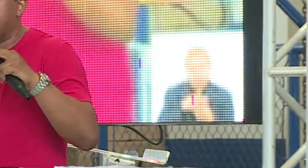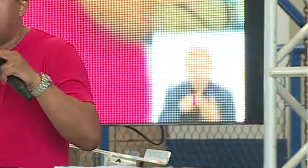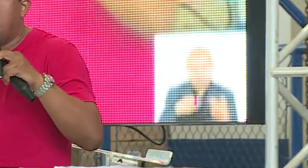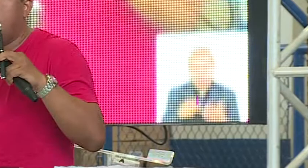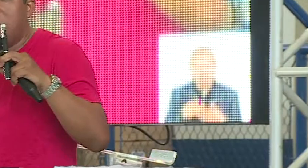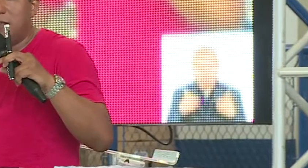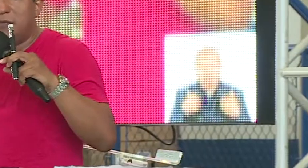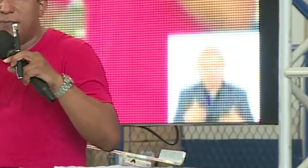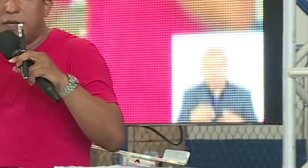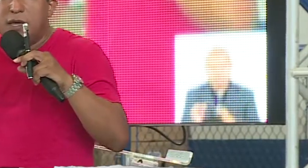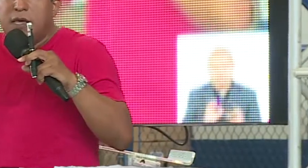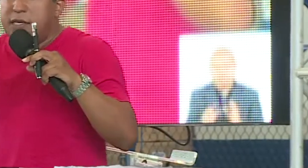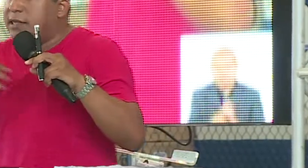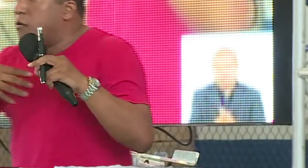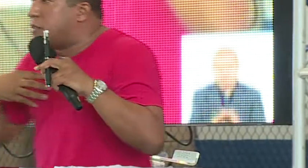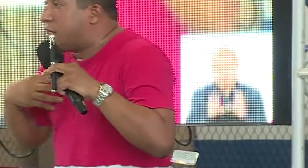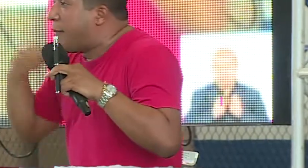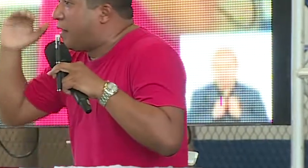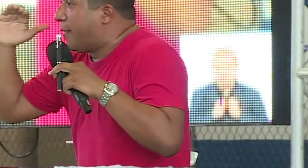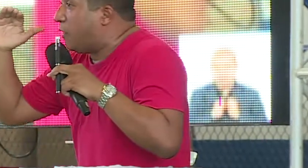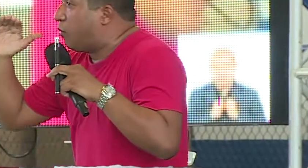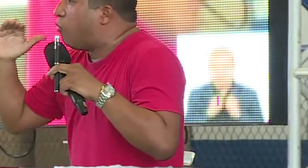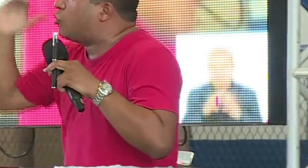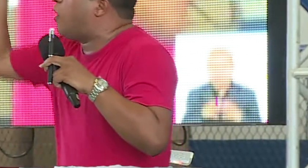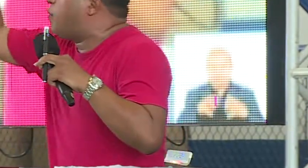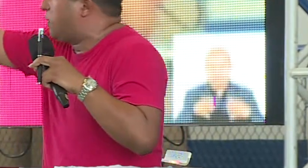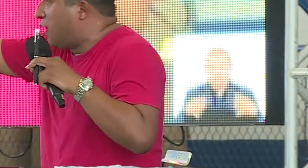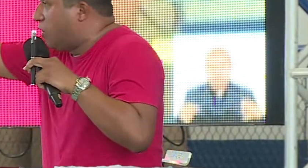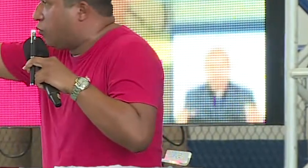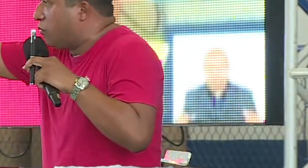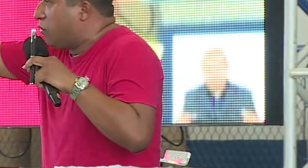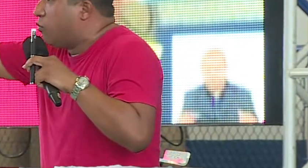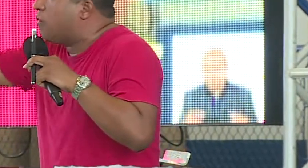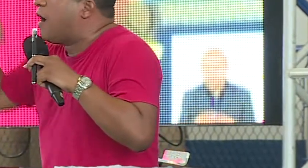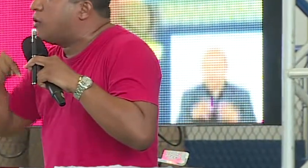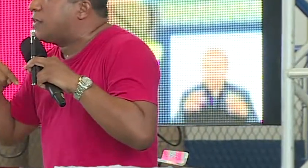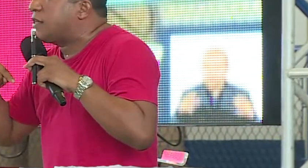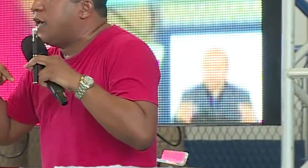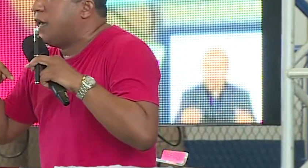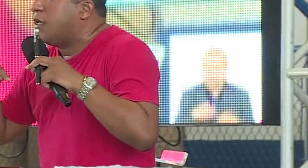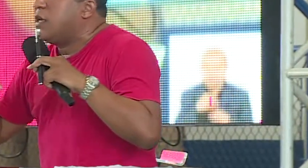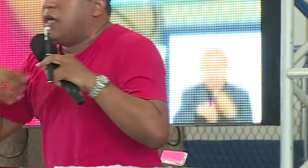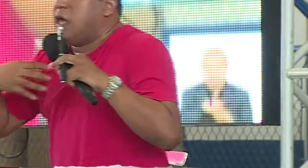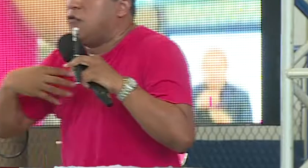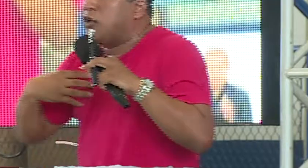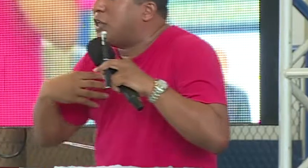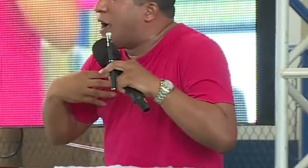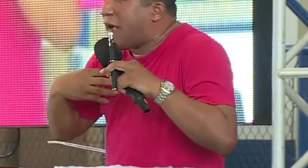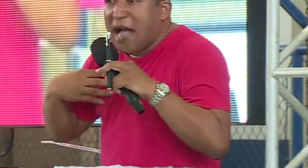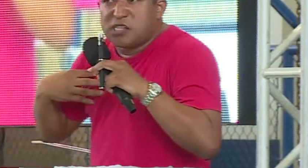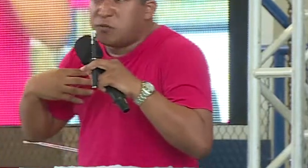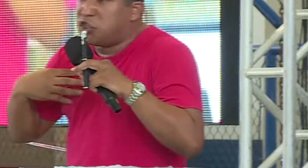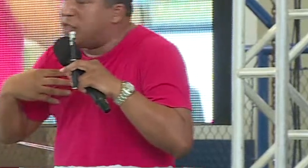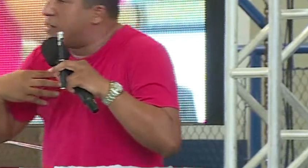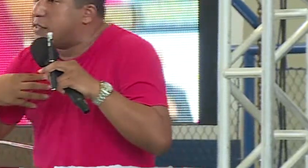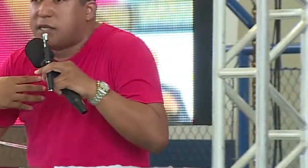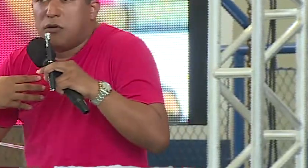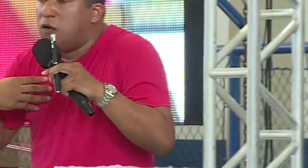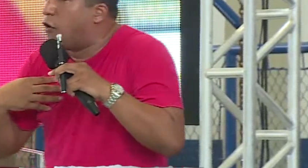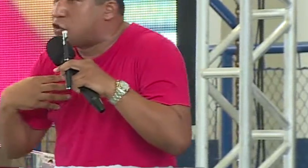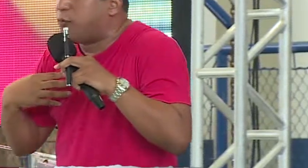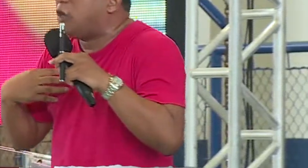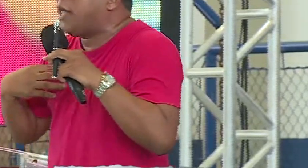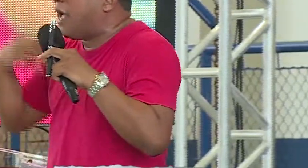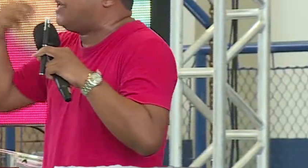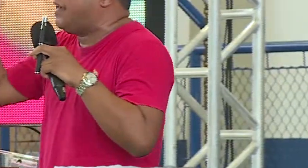quê? Aumenta. Então, se a minha temperatura continuar aumentando, o que vai acontecer? Eu vou ter uma carga de substâncias que eu